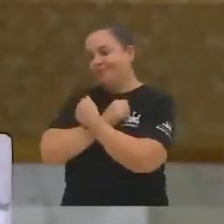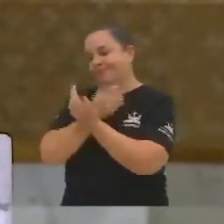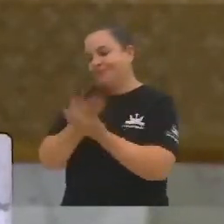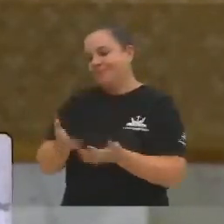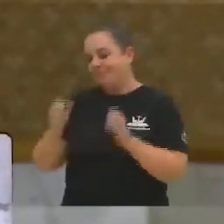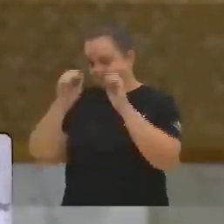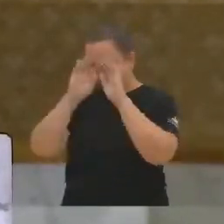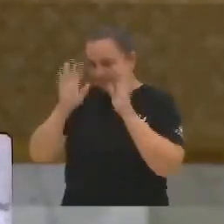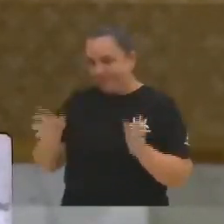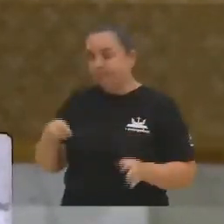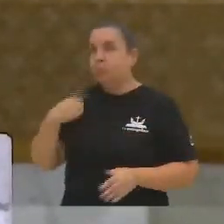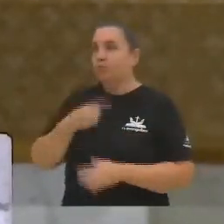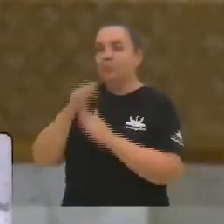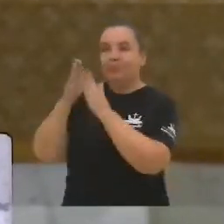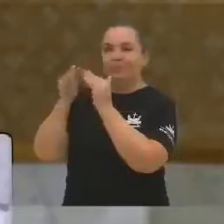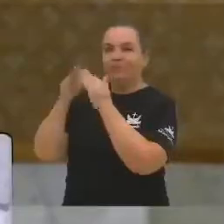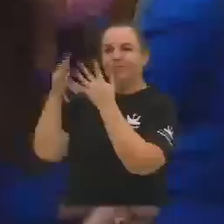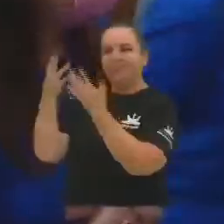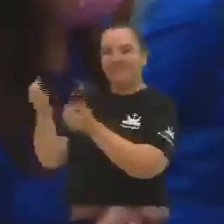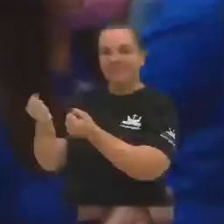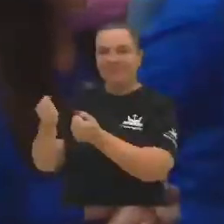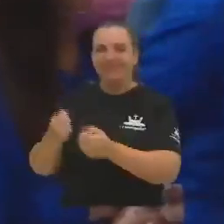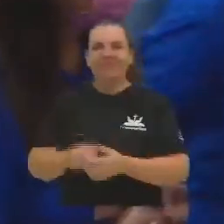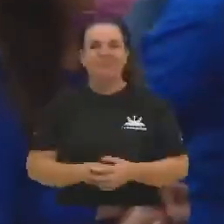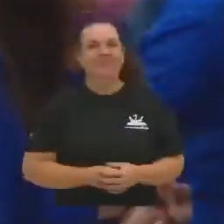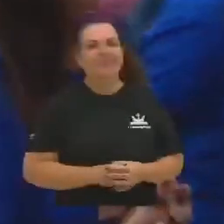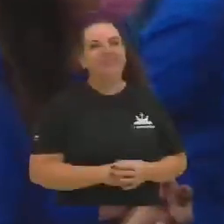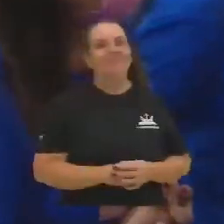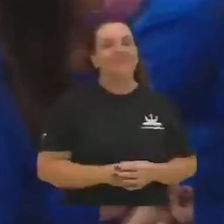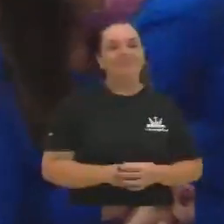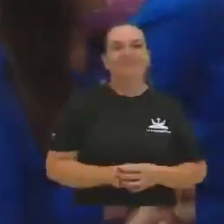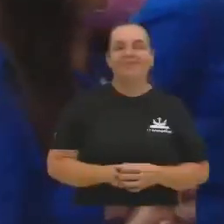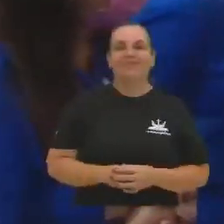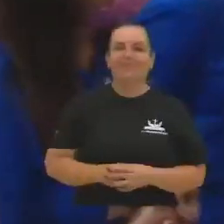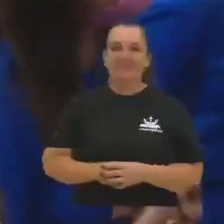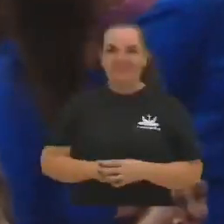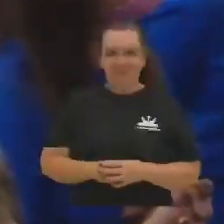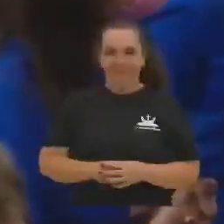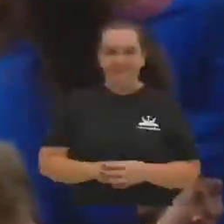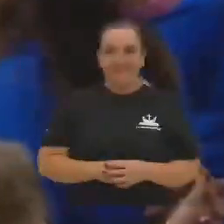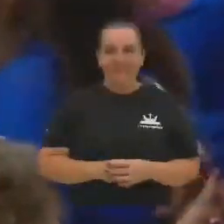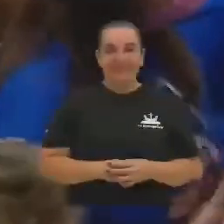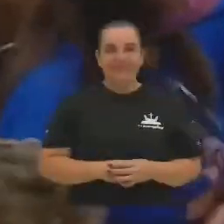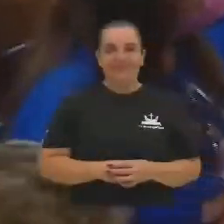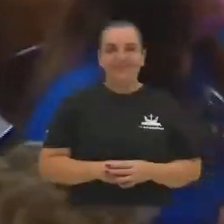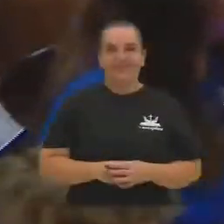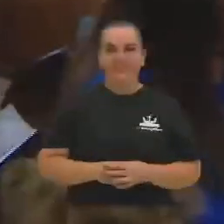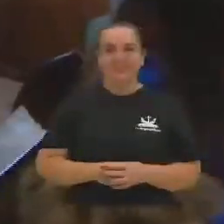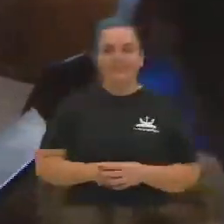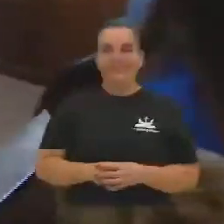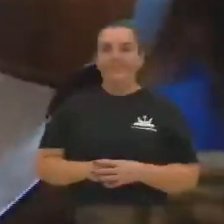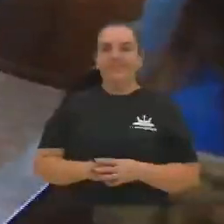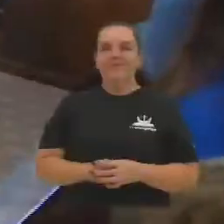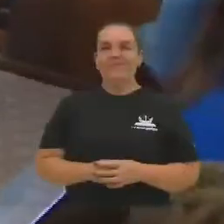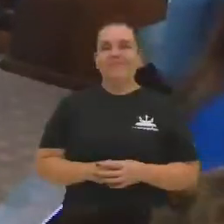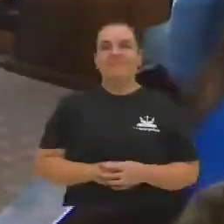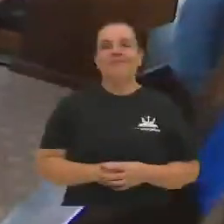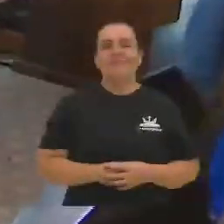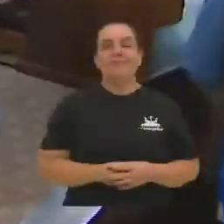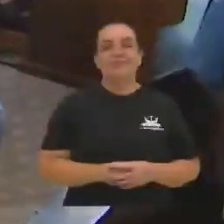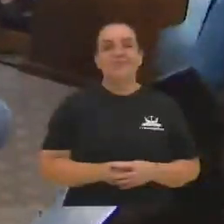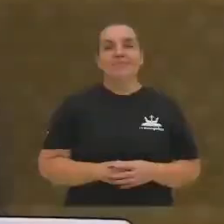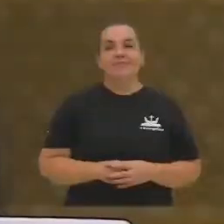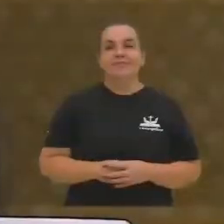Guadalupe, ouvi-nos, Senhor. Por intercessão de Nossa Senhora de Guadalupe, ouvi-nos,